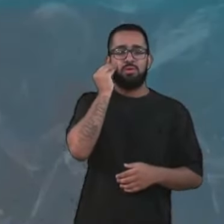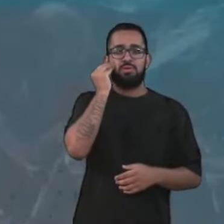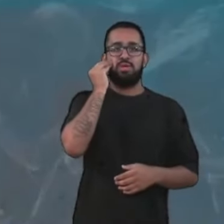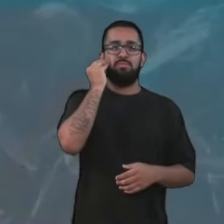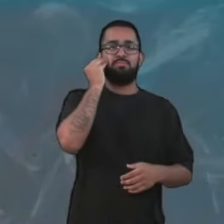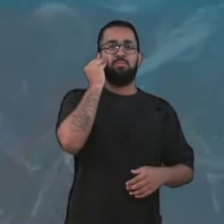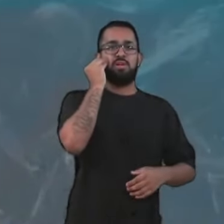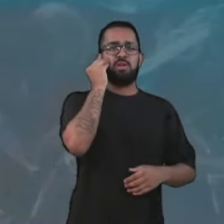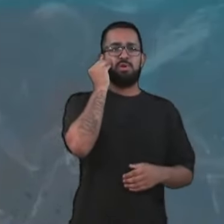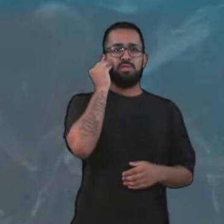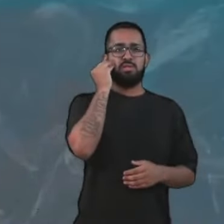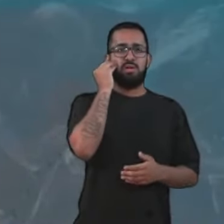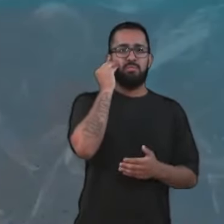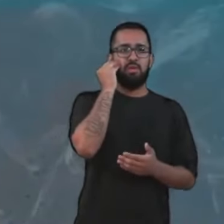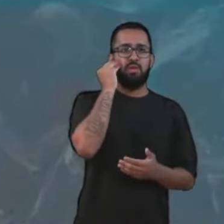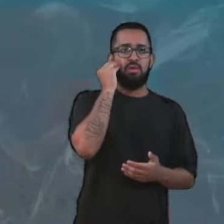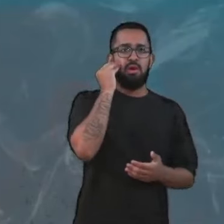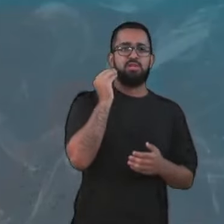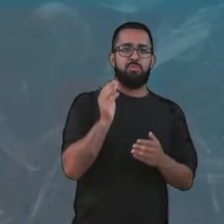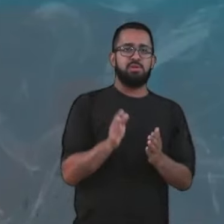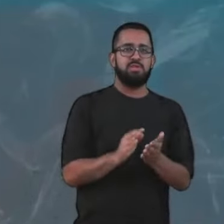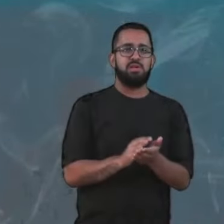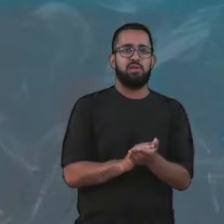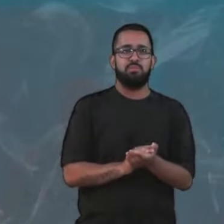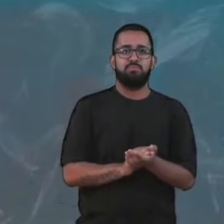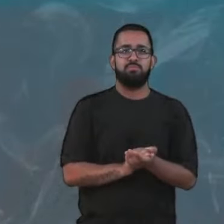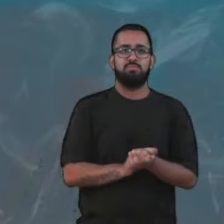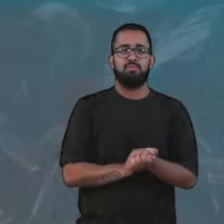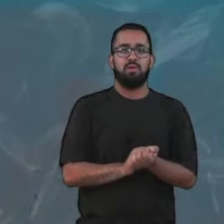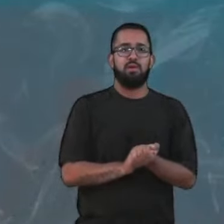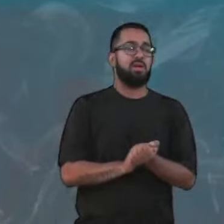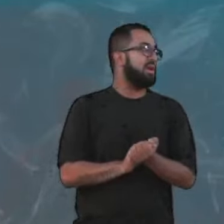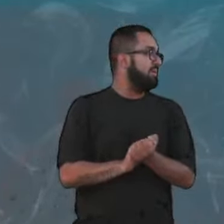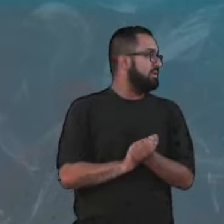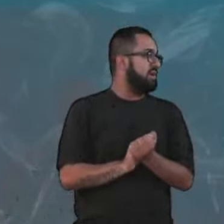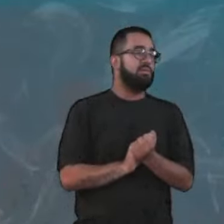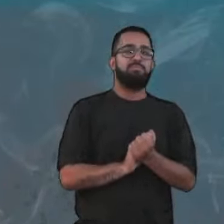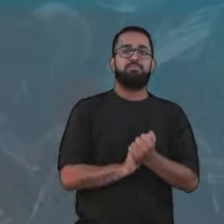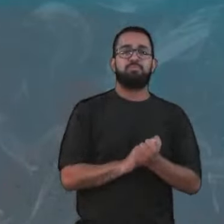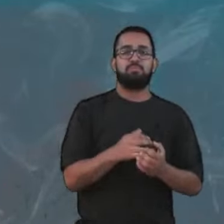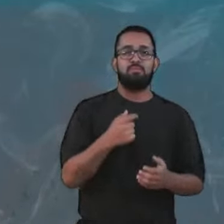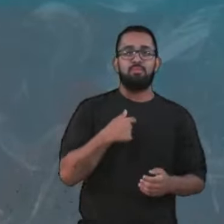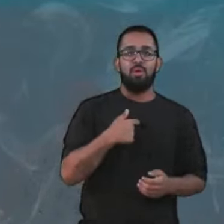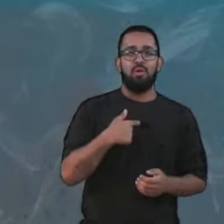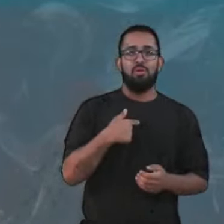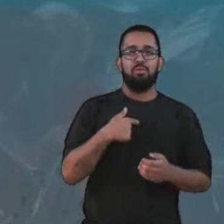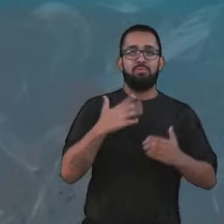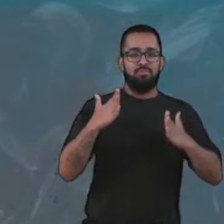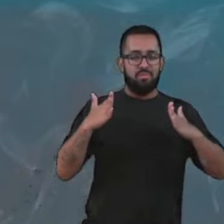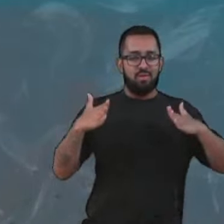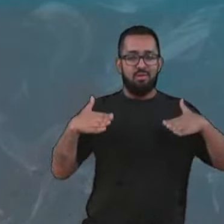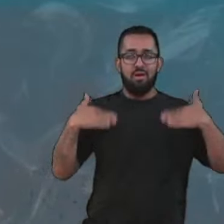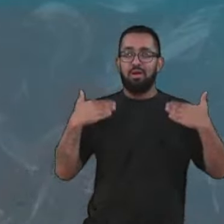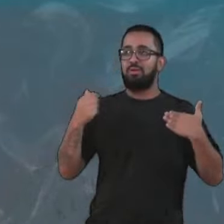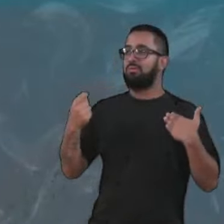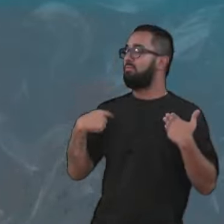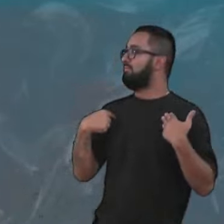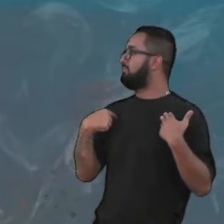Coríntios 6, 10. Olha o que ele dizia: como contristados, mas sempre alegres. Como pobres, mas enriquecendo a muitos. Como nada